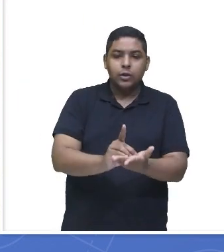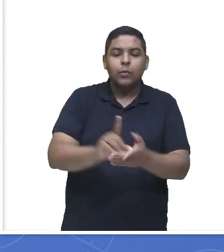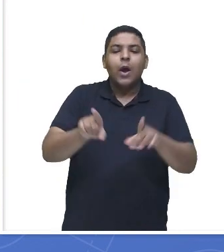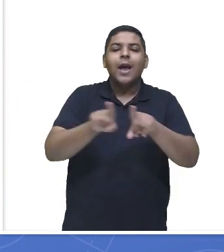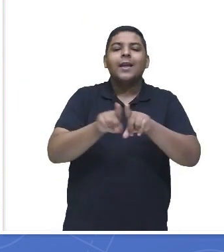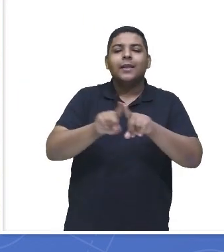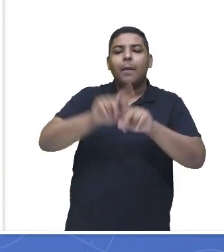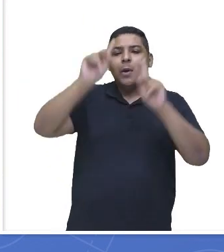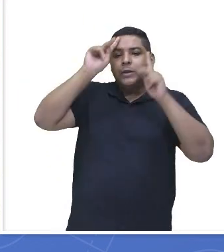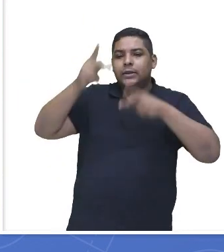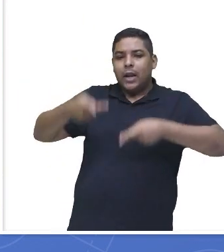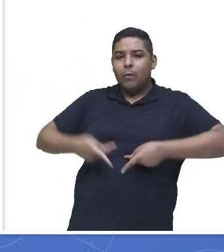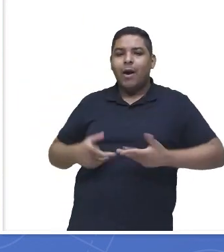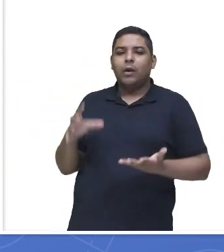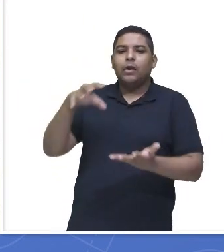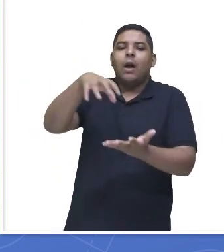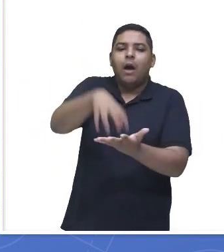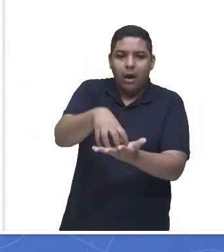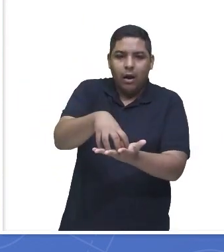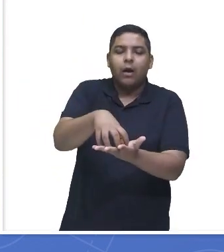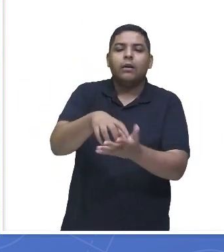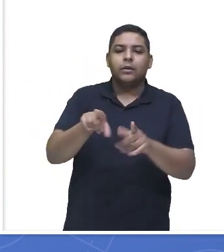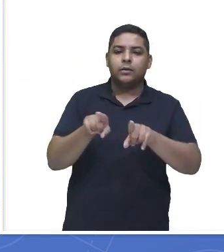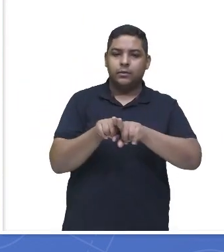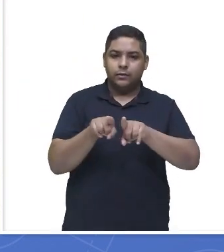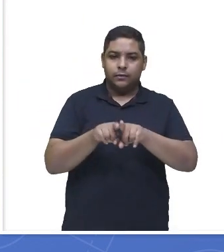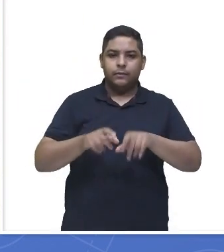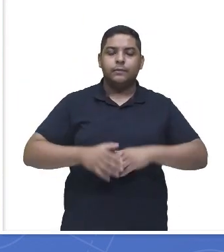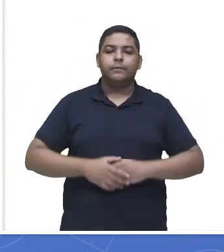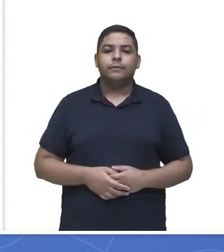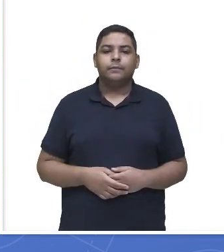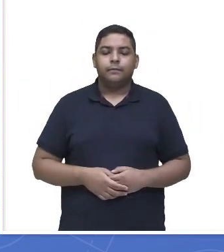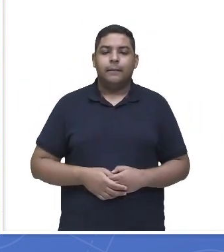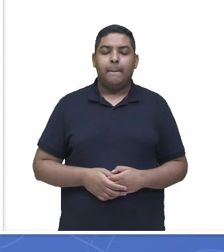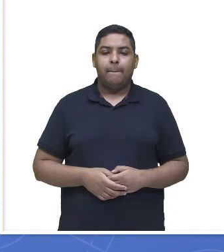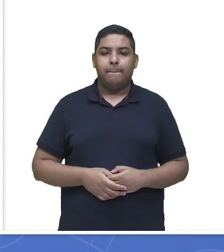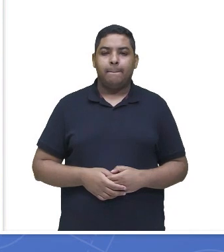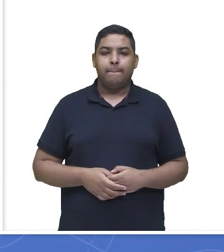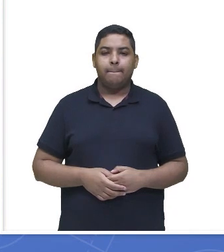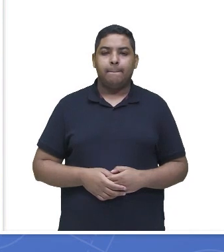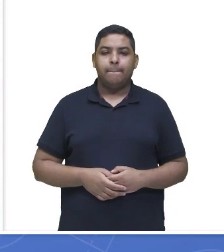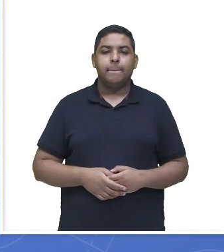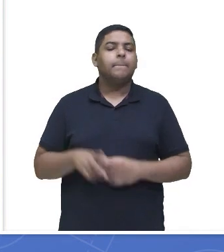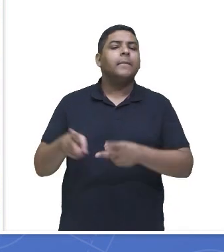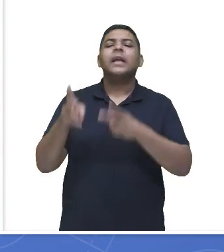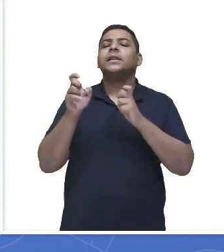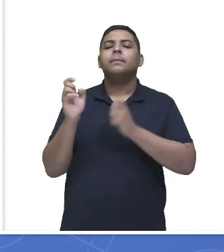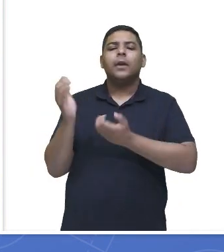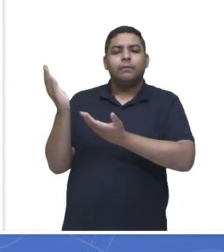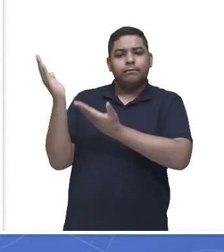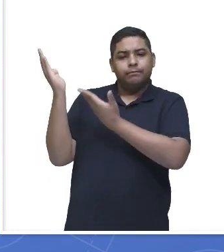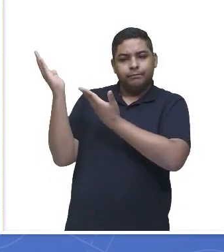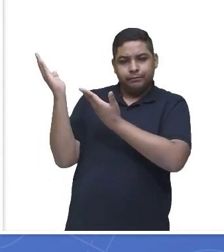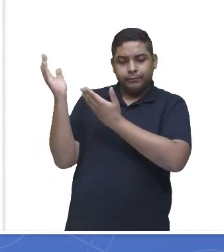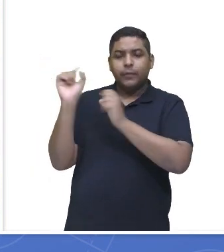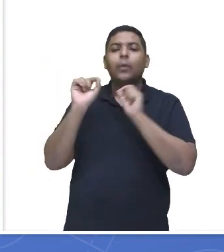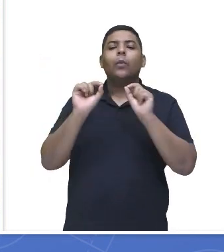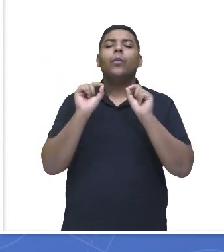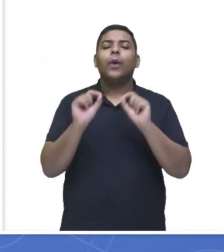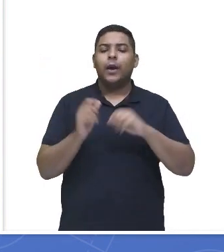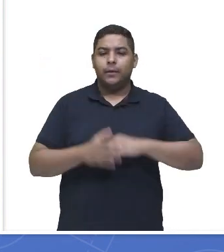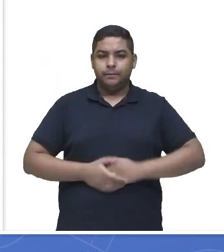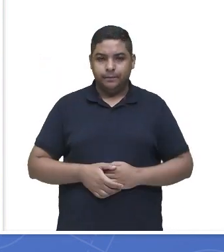nós já conversamos em outras aulas ali. Vejam só, vocês perceberam nessa imagem uma coisa muito interessante.